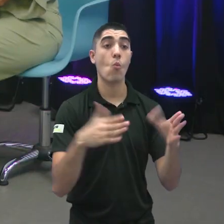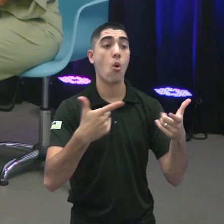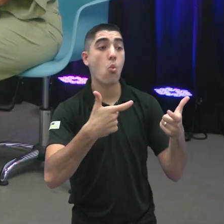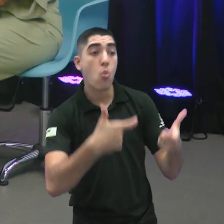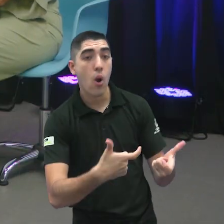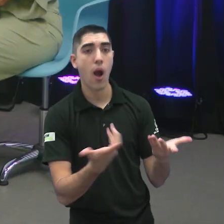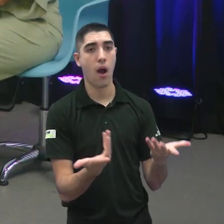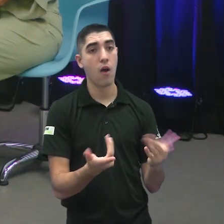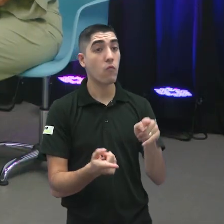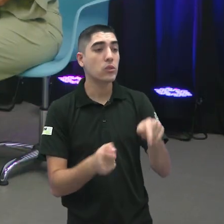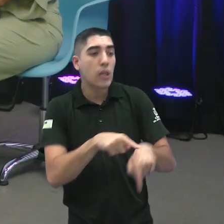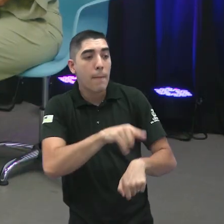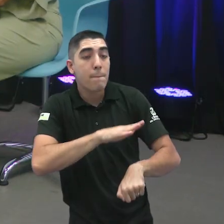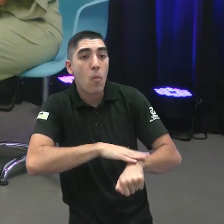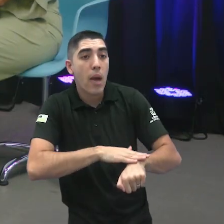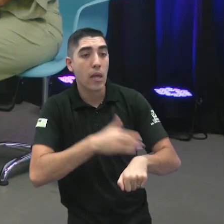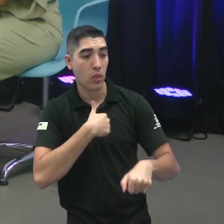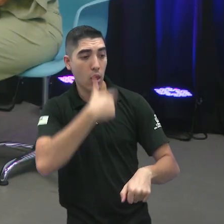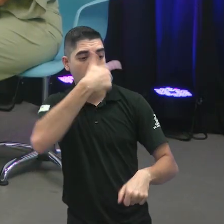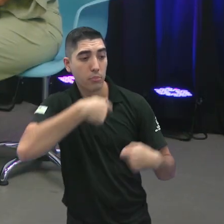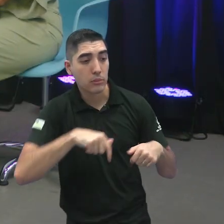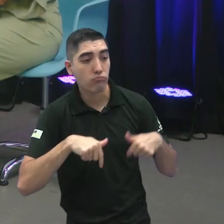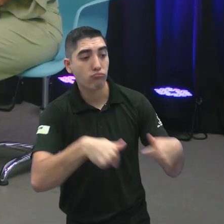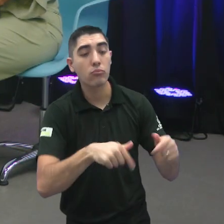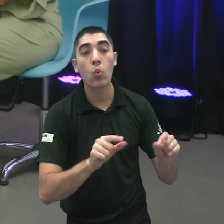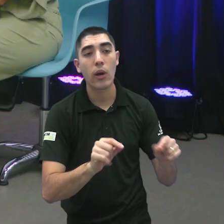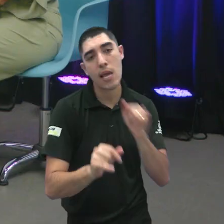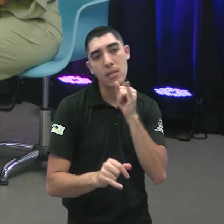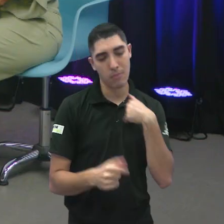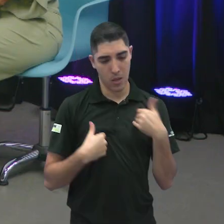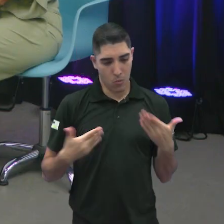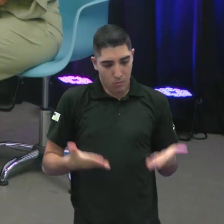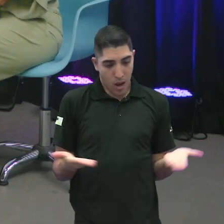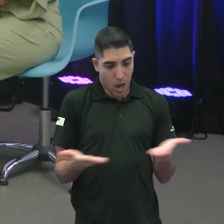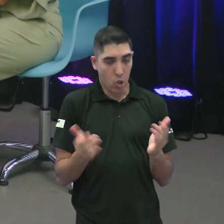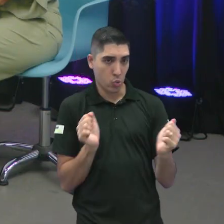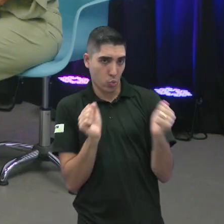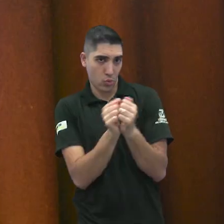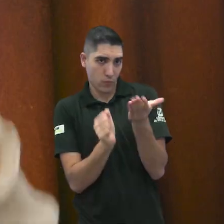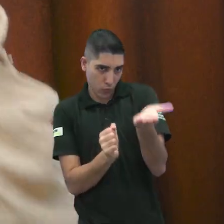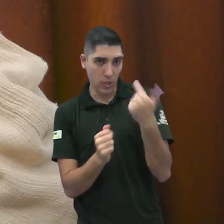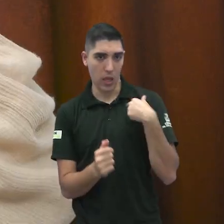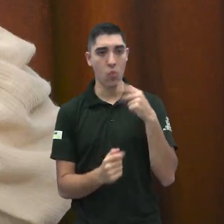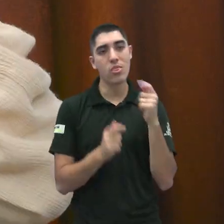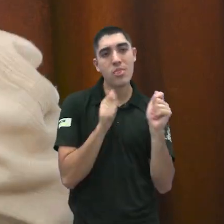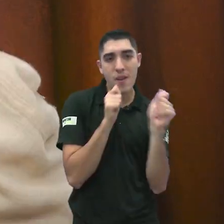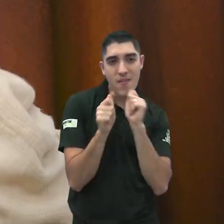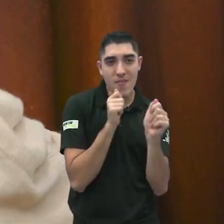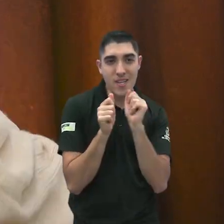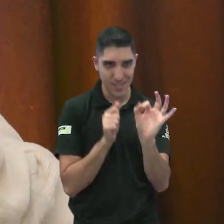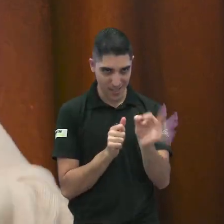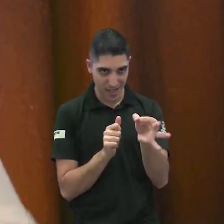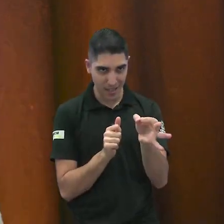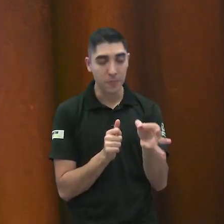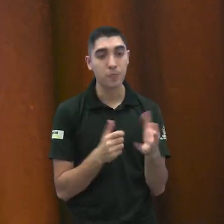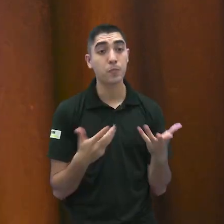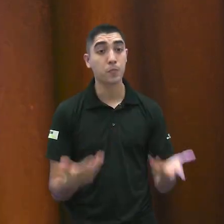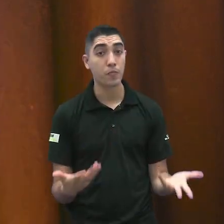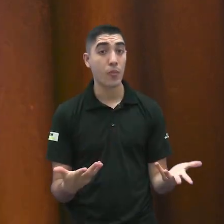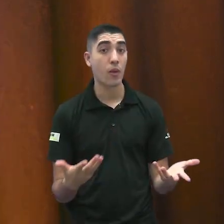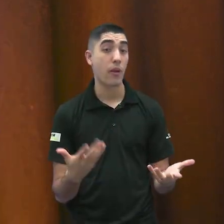que aquele momento exige de você. Então, por exemplo, eu estou aqui com você numa entrevista agora.